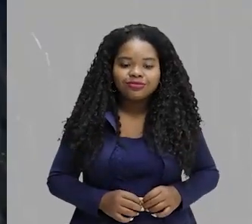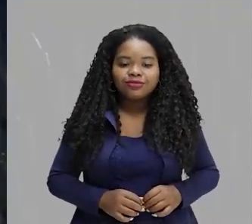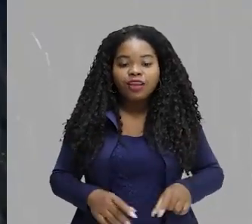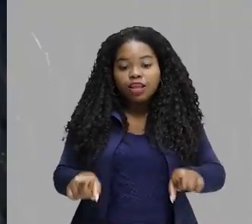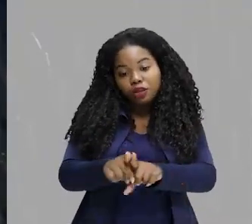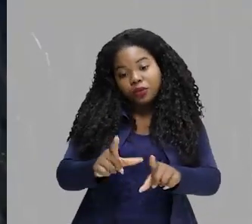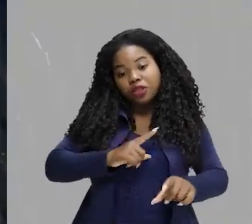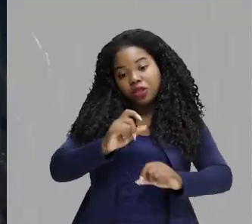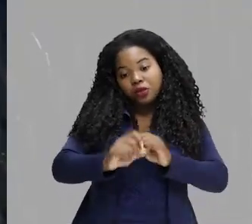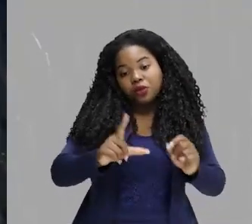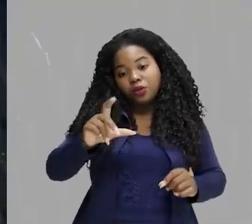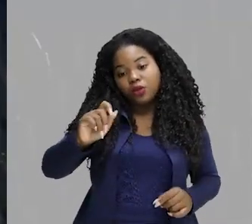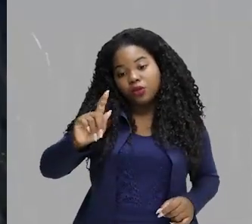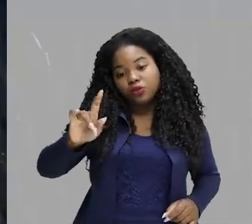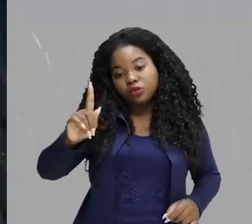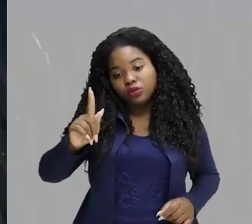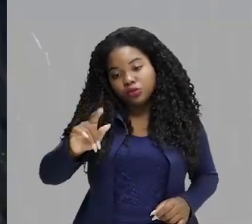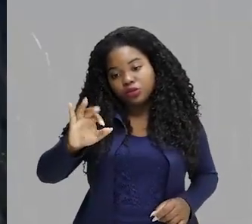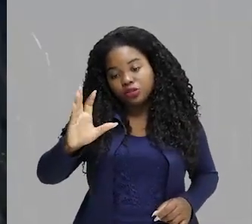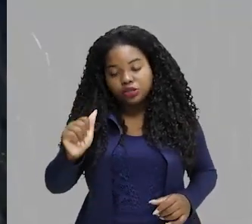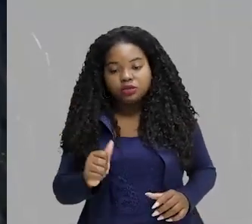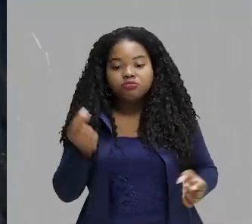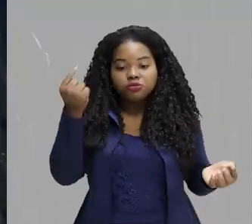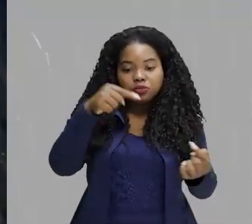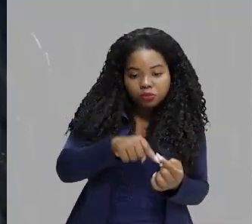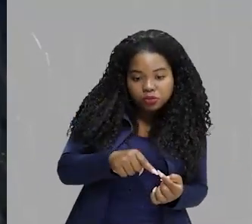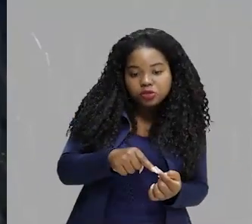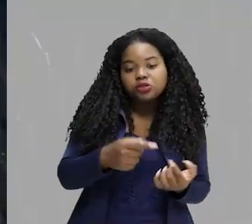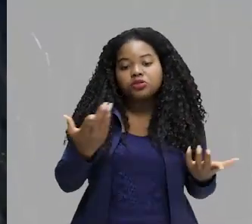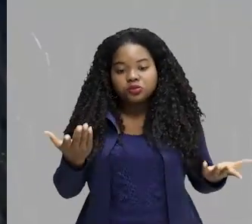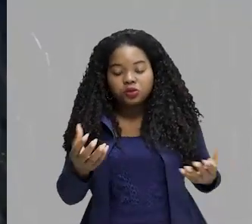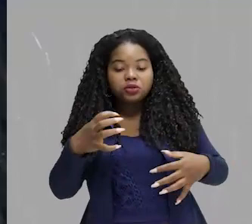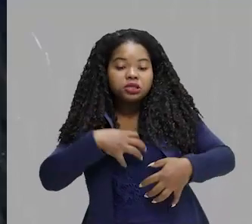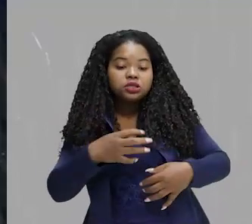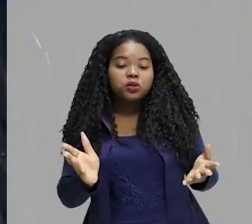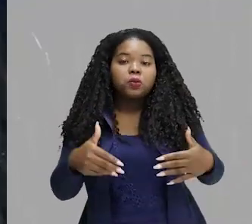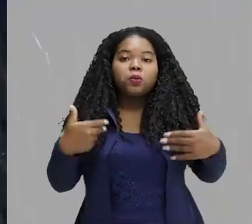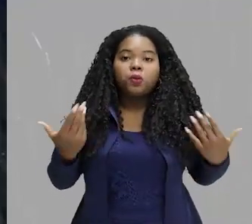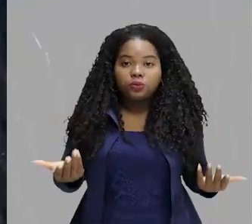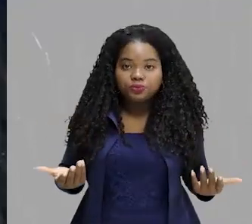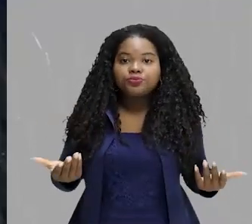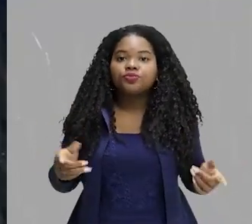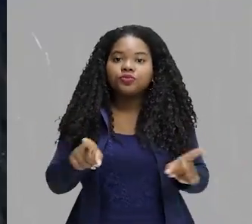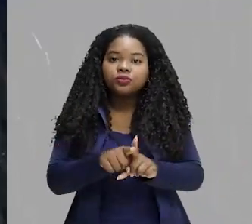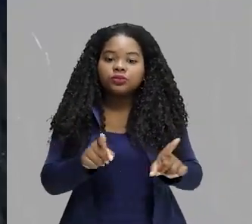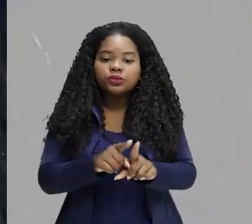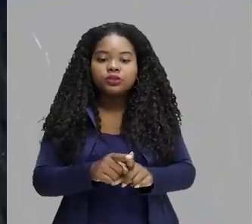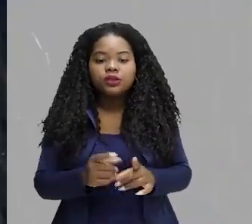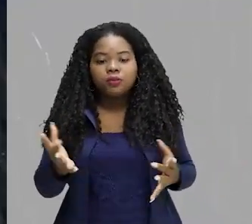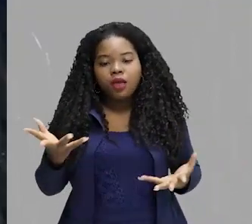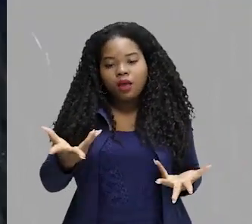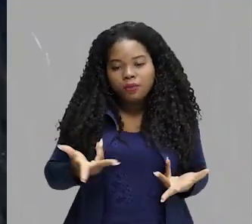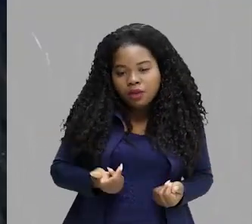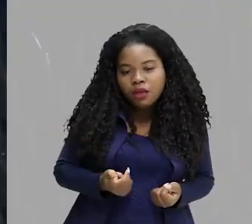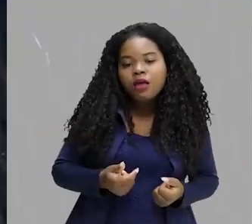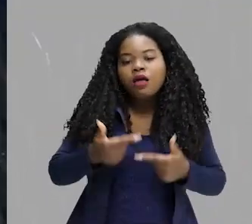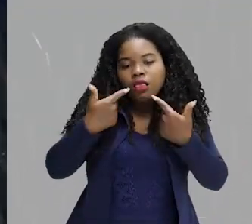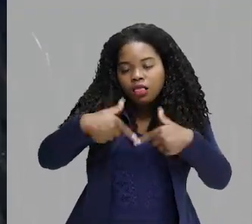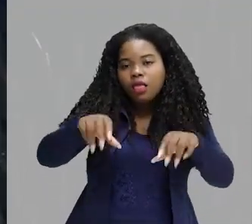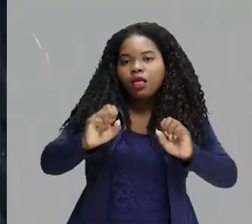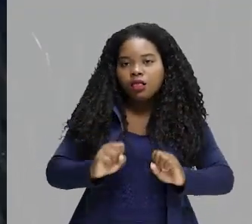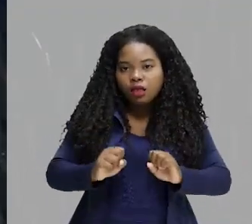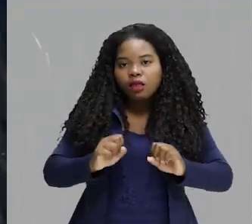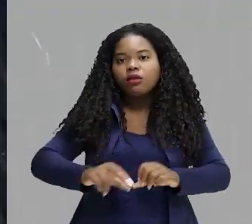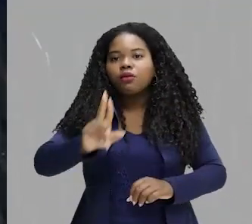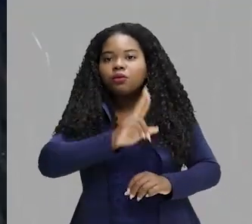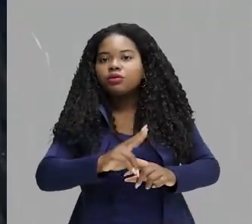ter uma lógica, porque ela tem que estabelecer alguma noção de sentido, e a habilidade linguística, que é justamente você